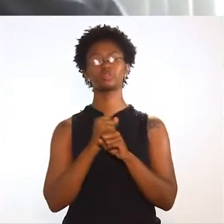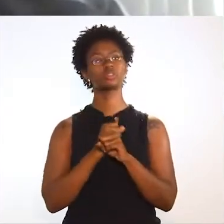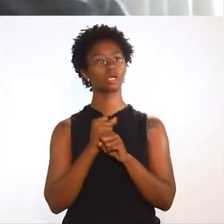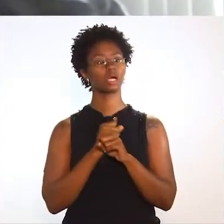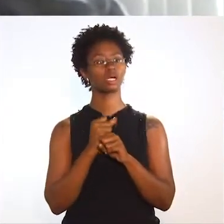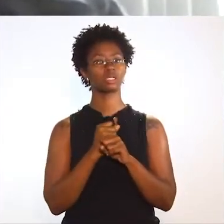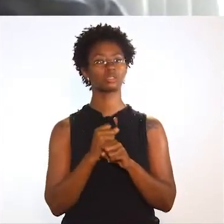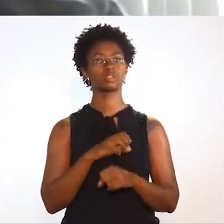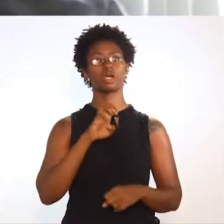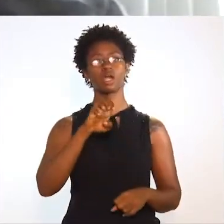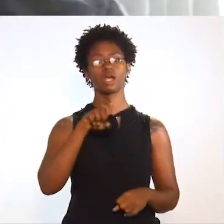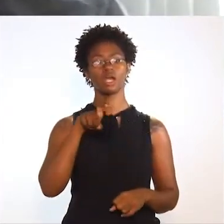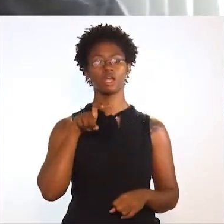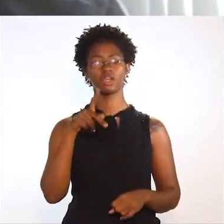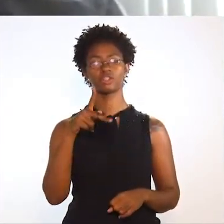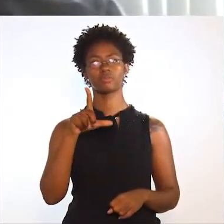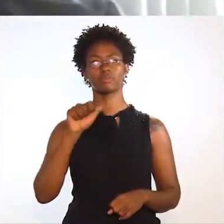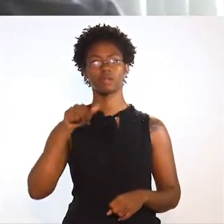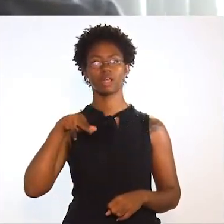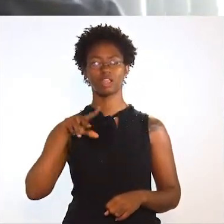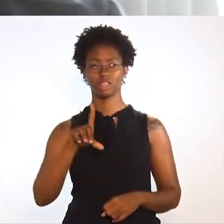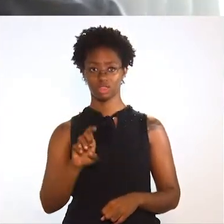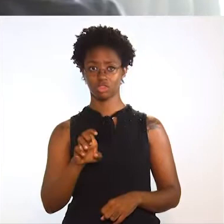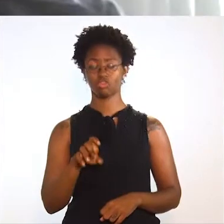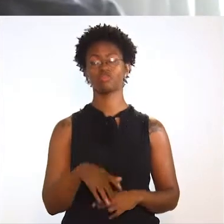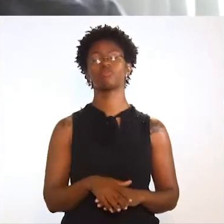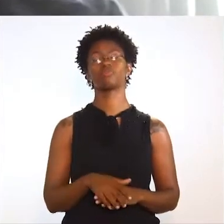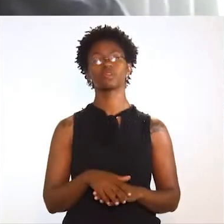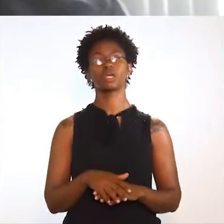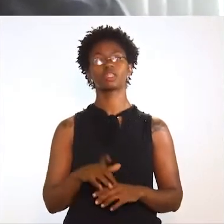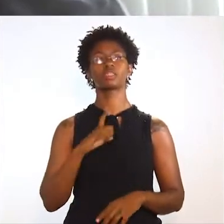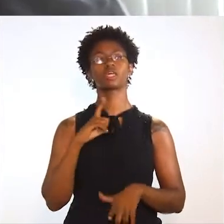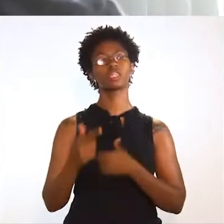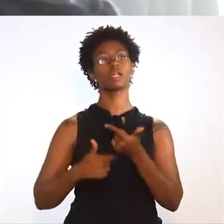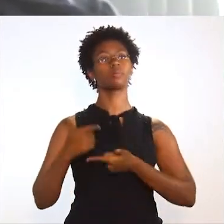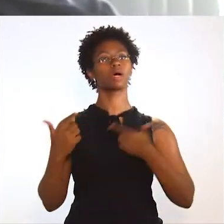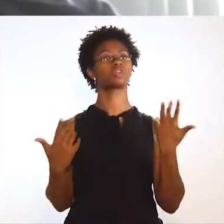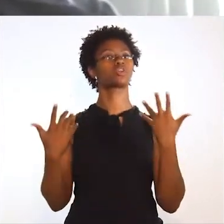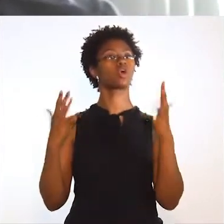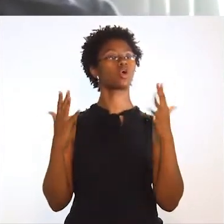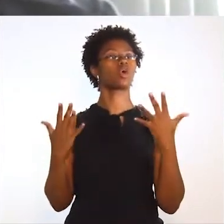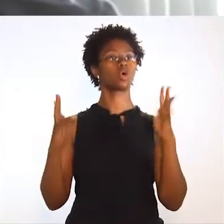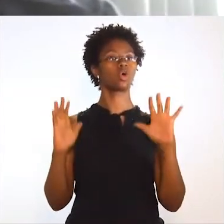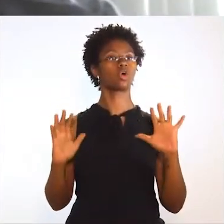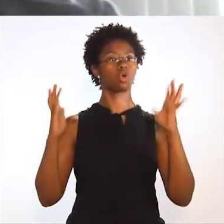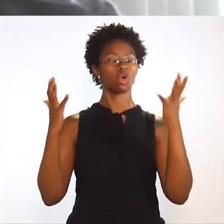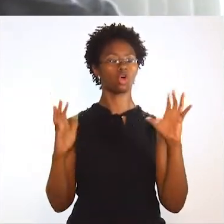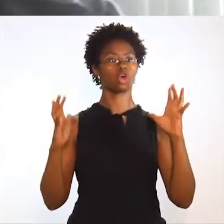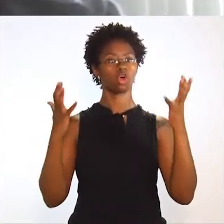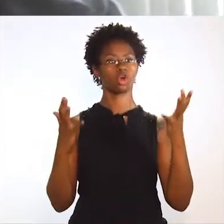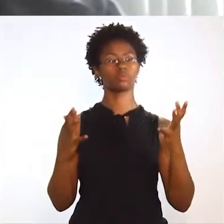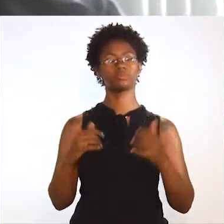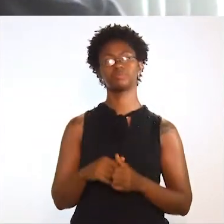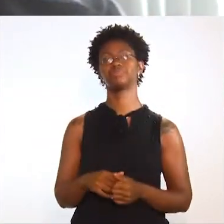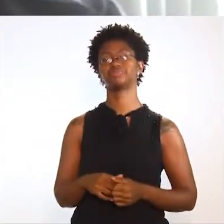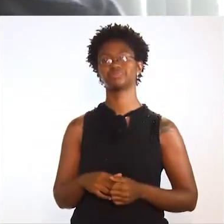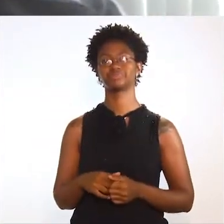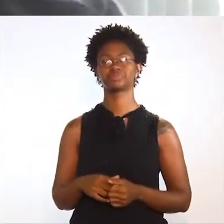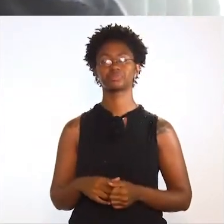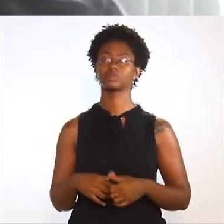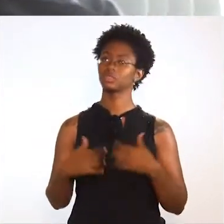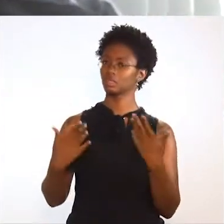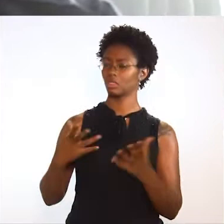anos, a Splend faz um trabalho de comemoração com esse dia.